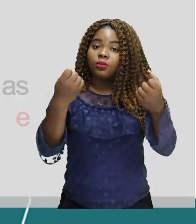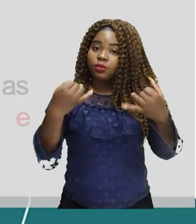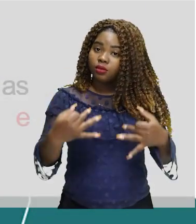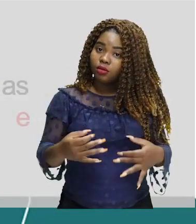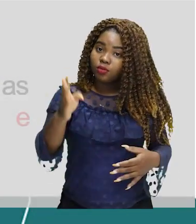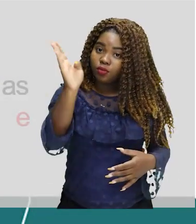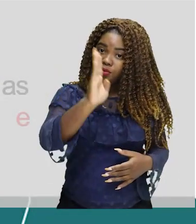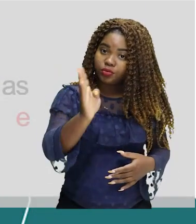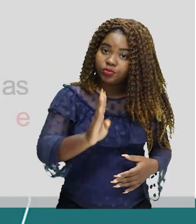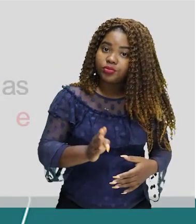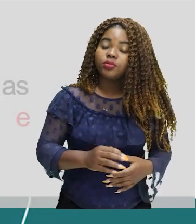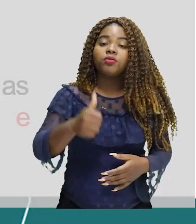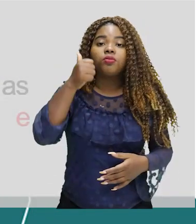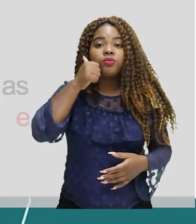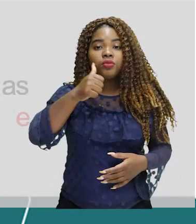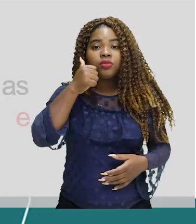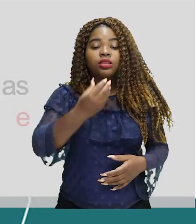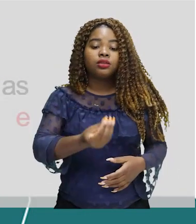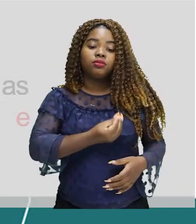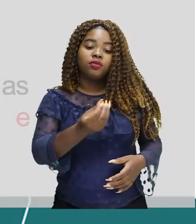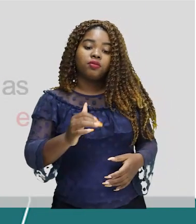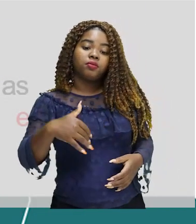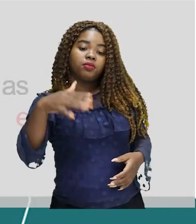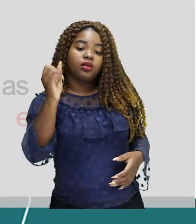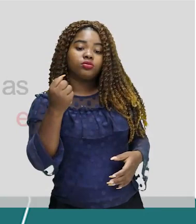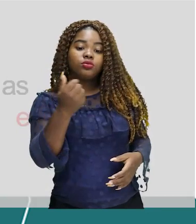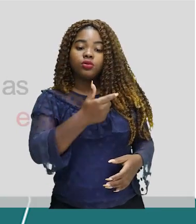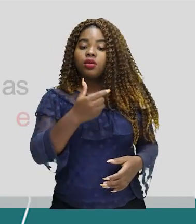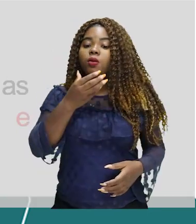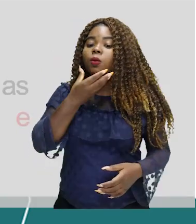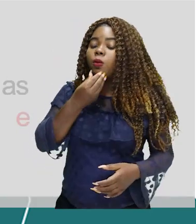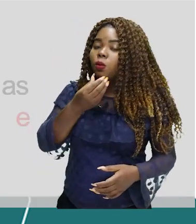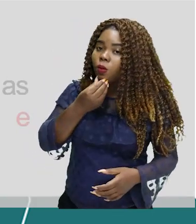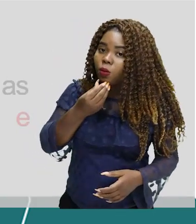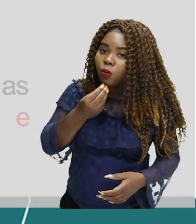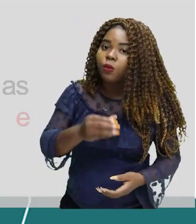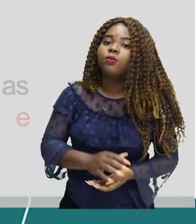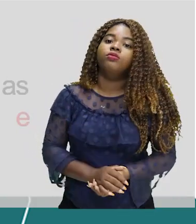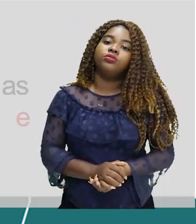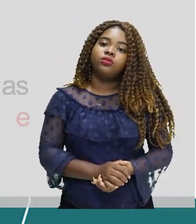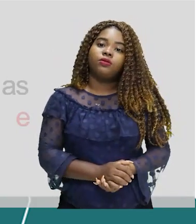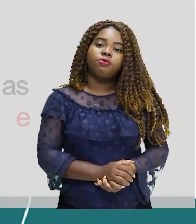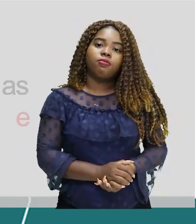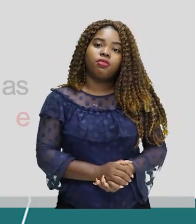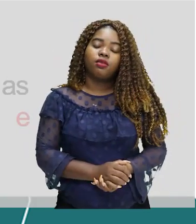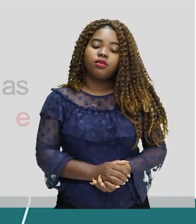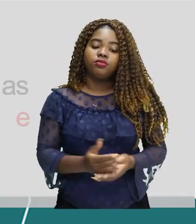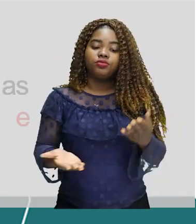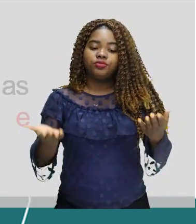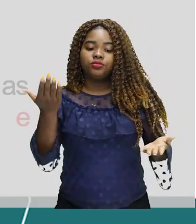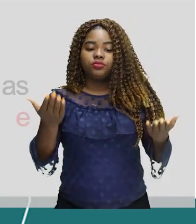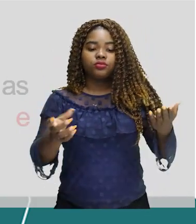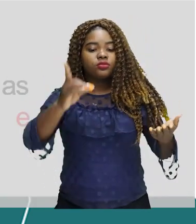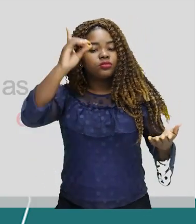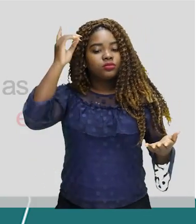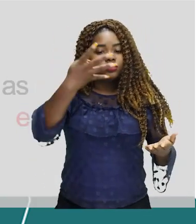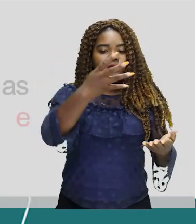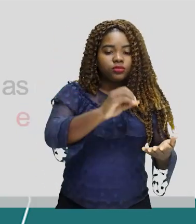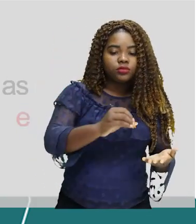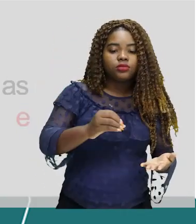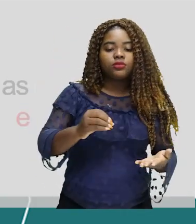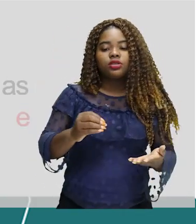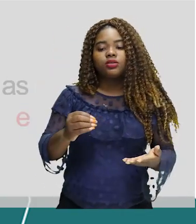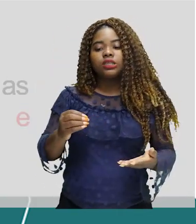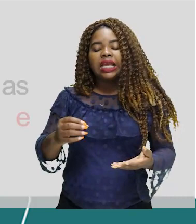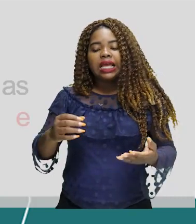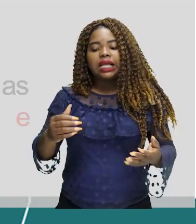No Brasil, mulheres tendem a viver mais do que homens. Tá? Então, se a gente comparar da década de 40 até os dias atuais,